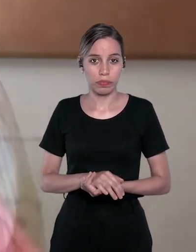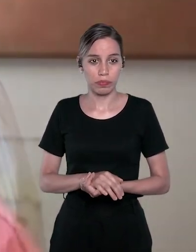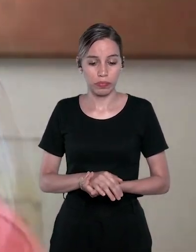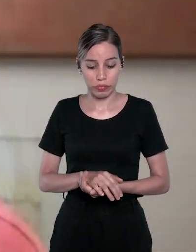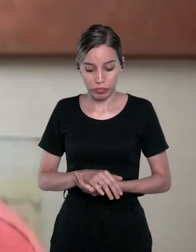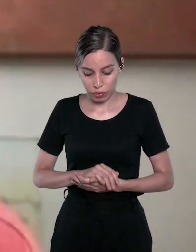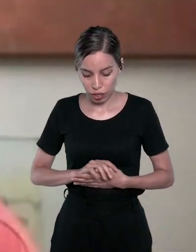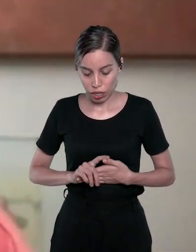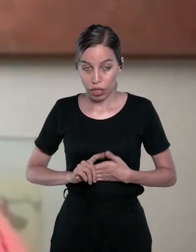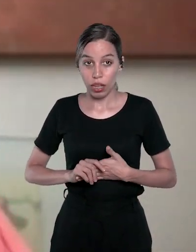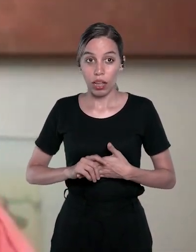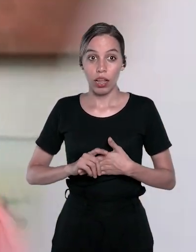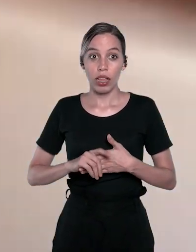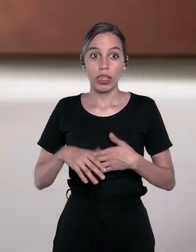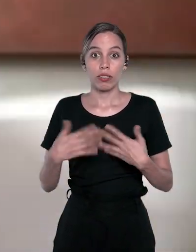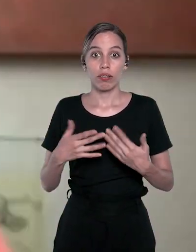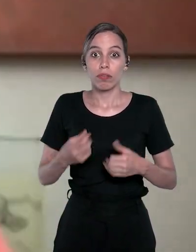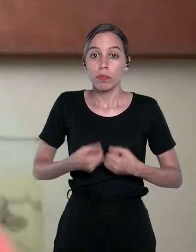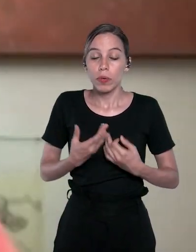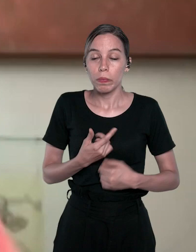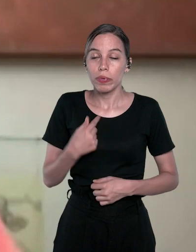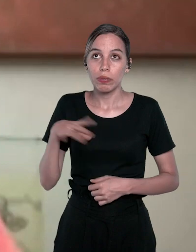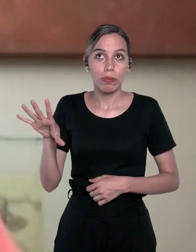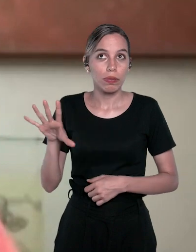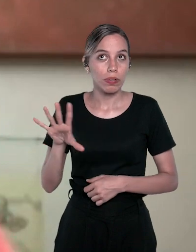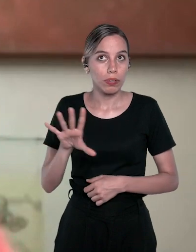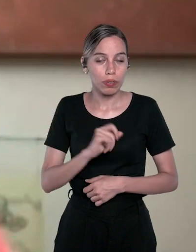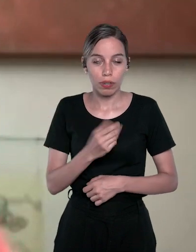Um poema que eu gosto muito